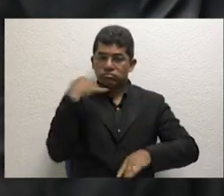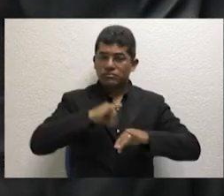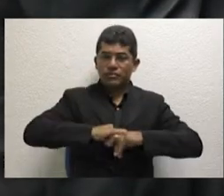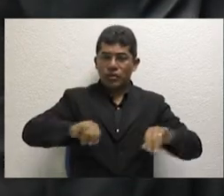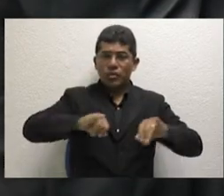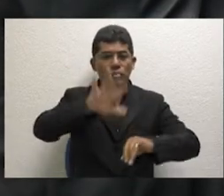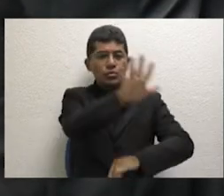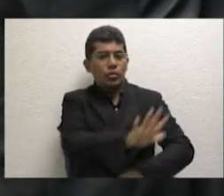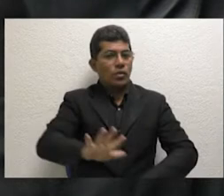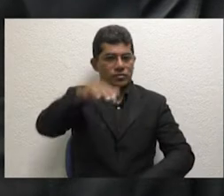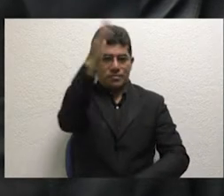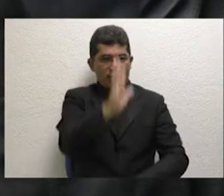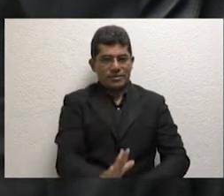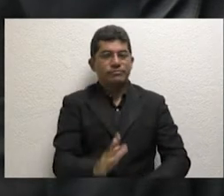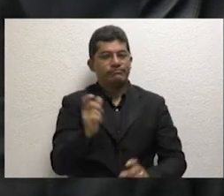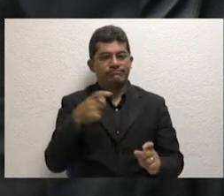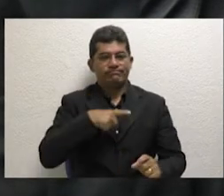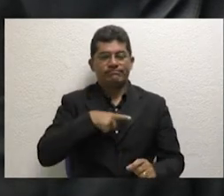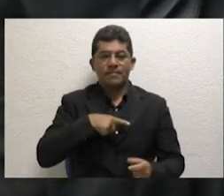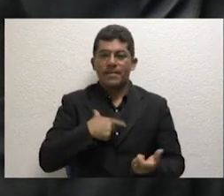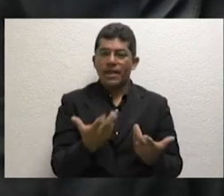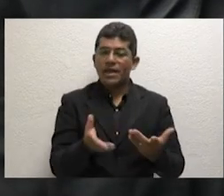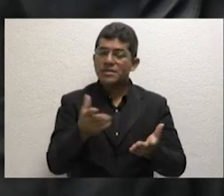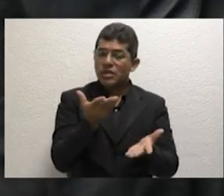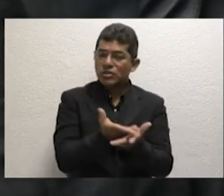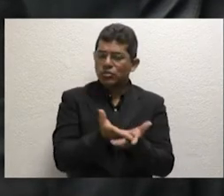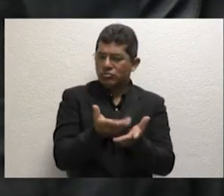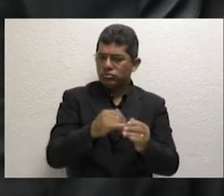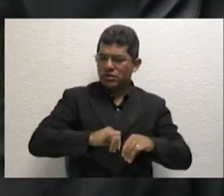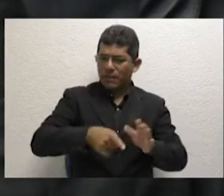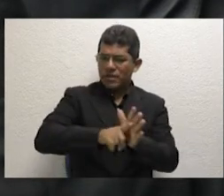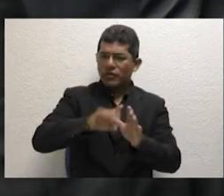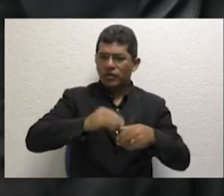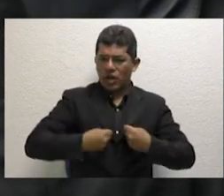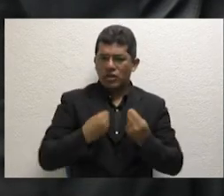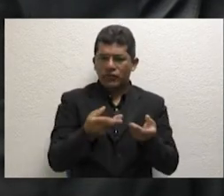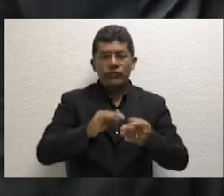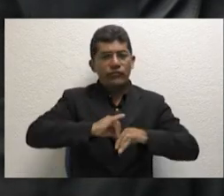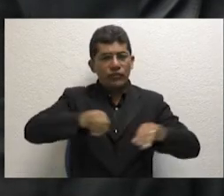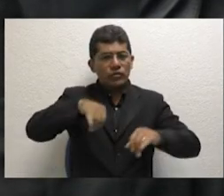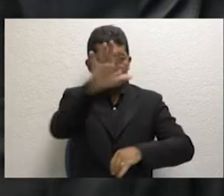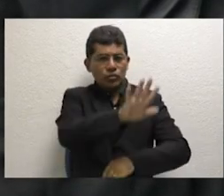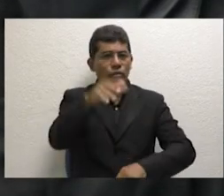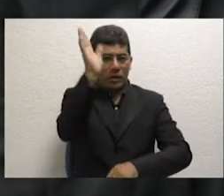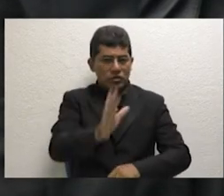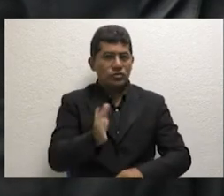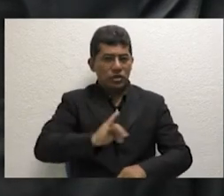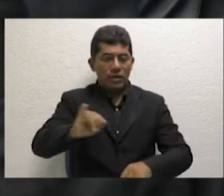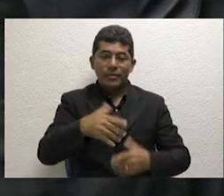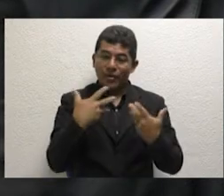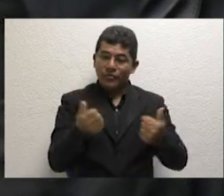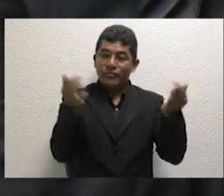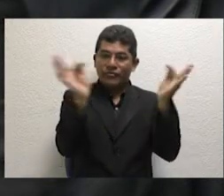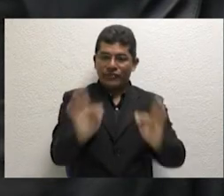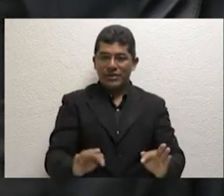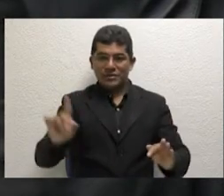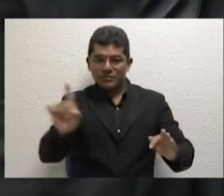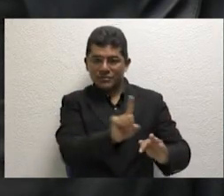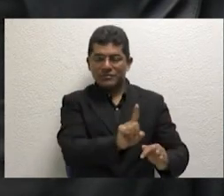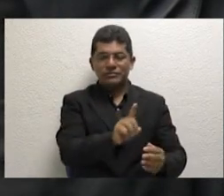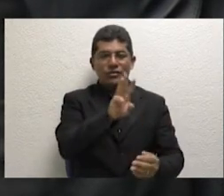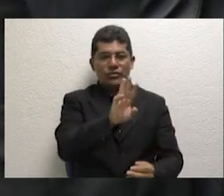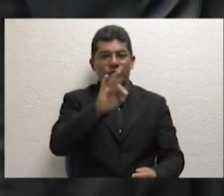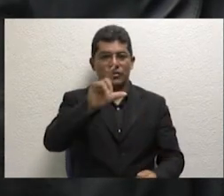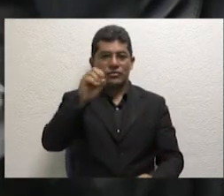todo o Brasil esse estudo já foi divulgado em todo o Brasil então nós ficamos muito felizes em receber vossa senhoria doutor Wilson